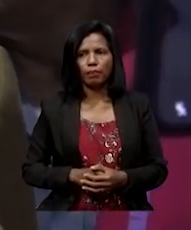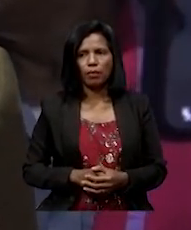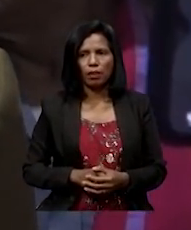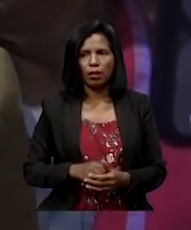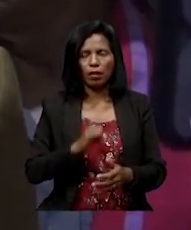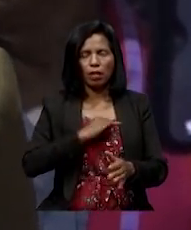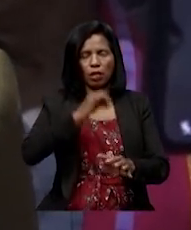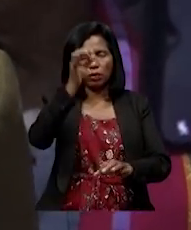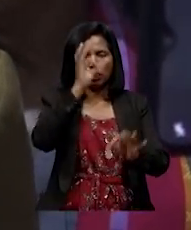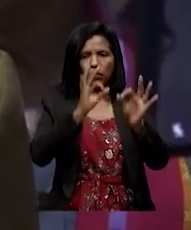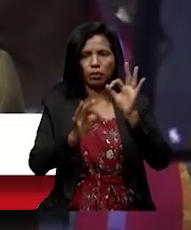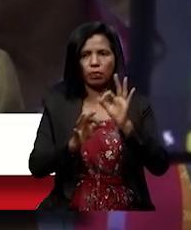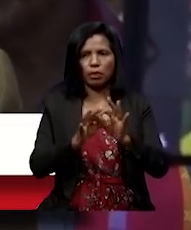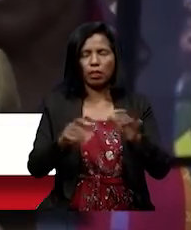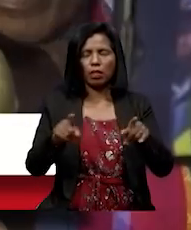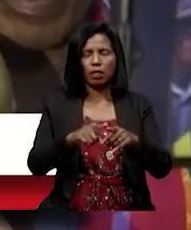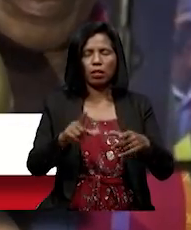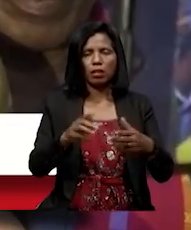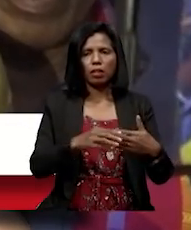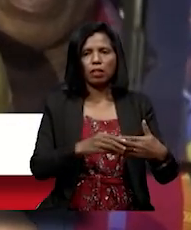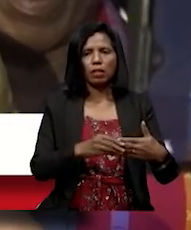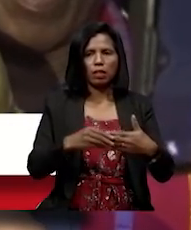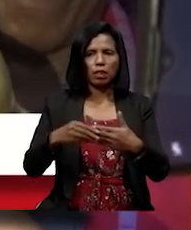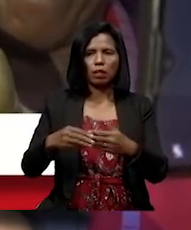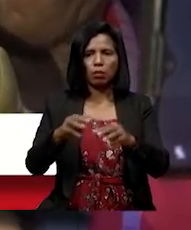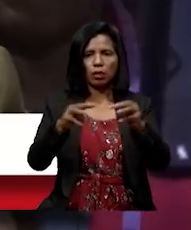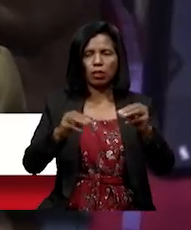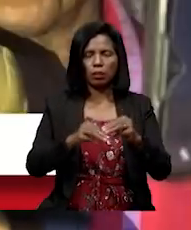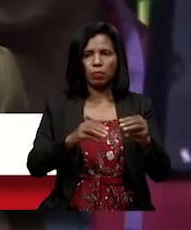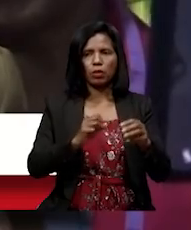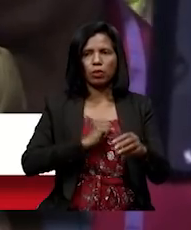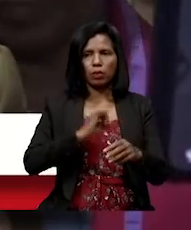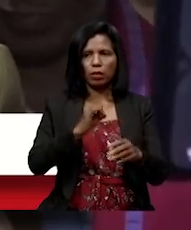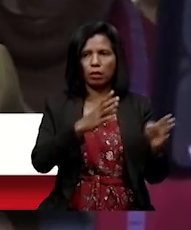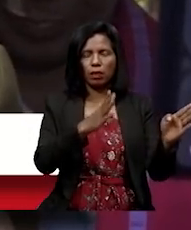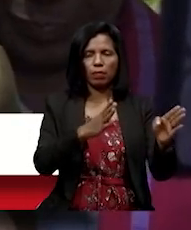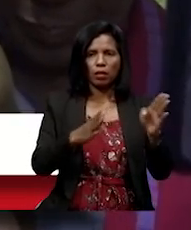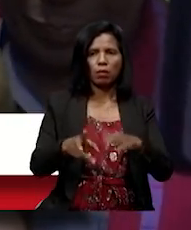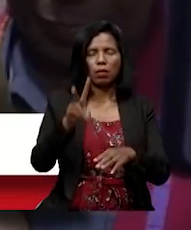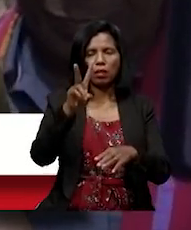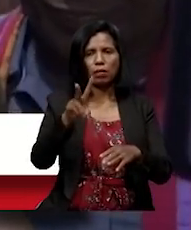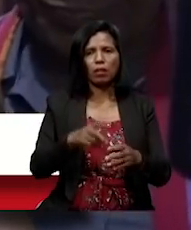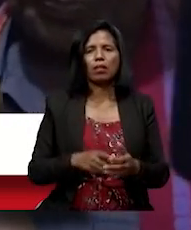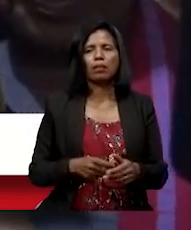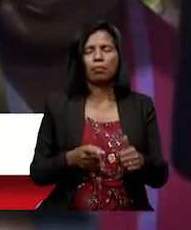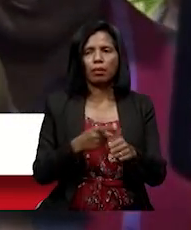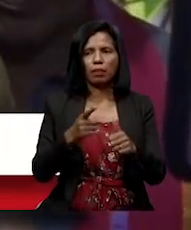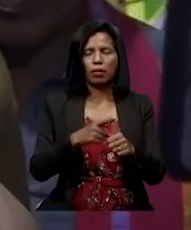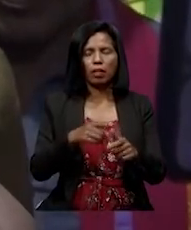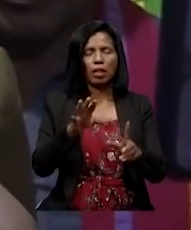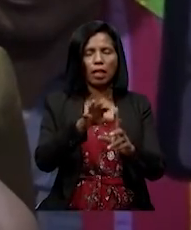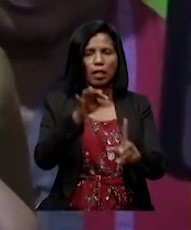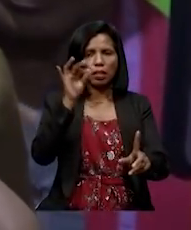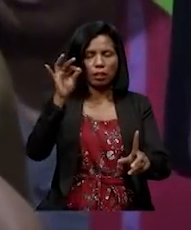Hau garante, alesan coordenador município Cova Lima, preparação ba evento rua, ida ba eleição